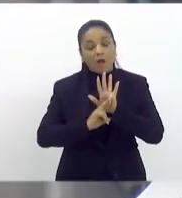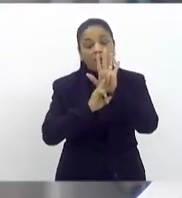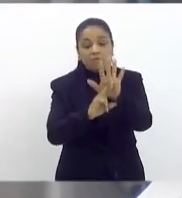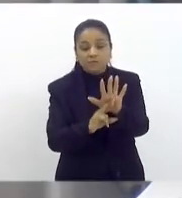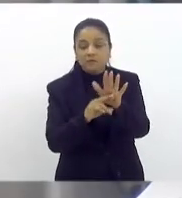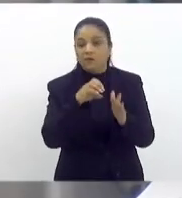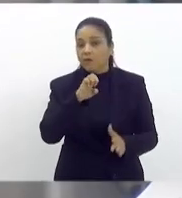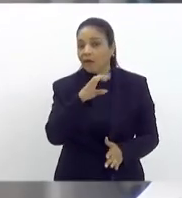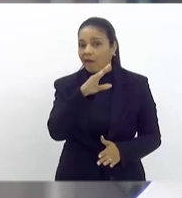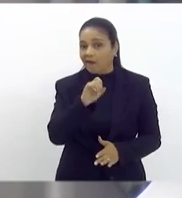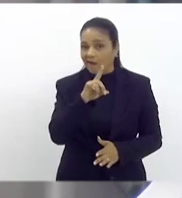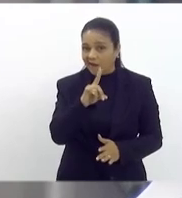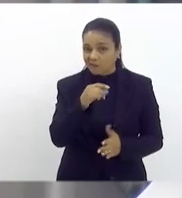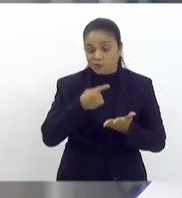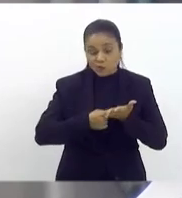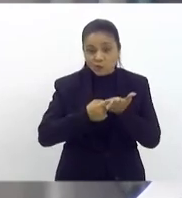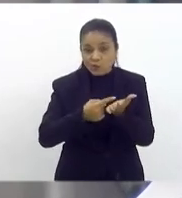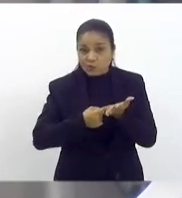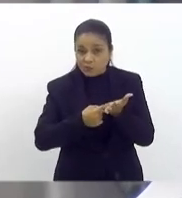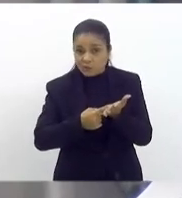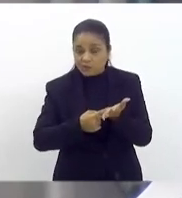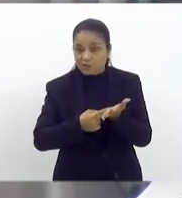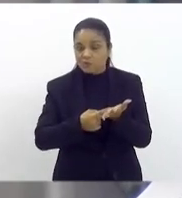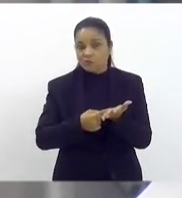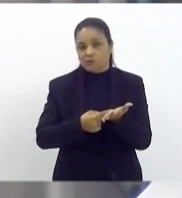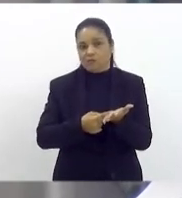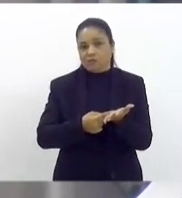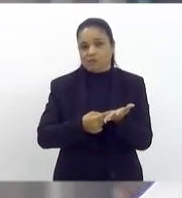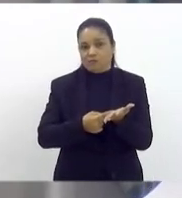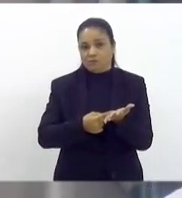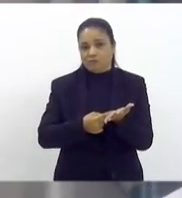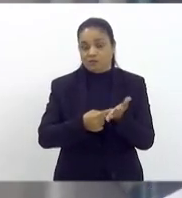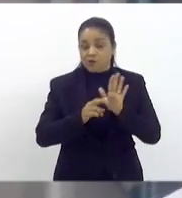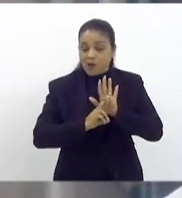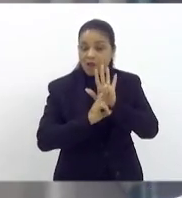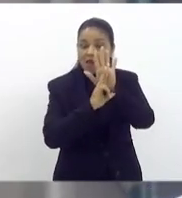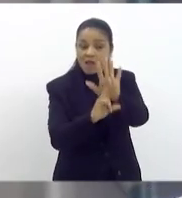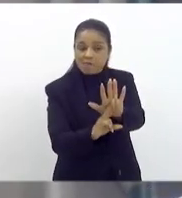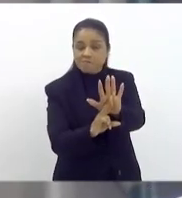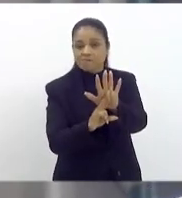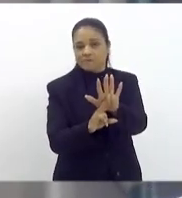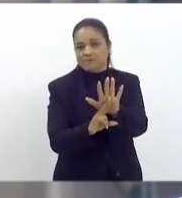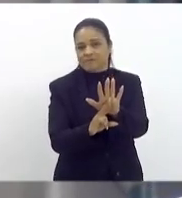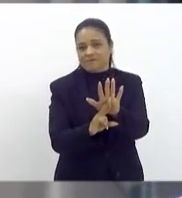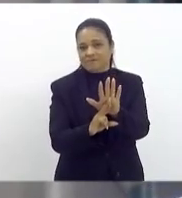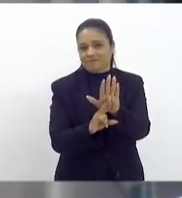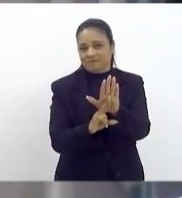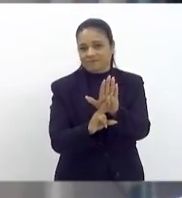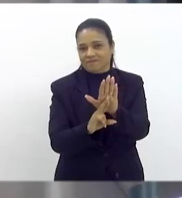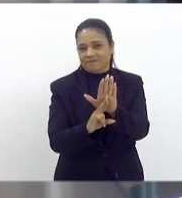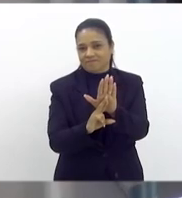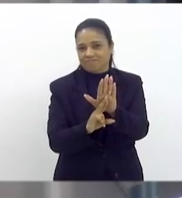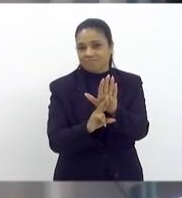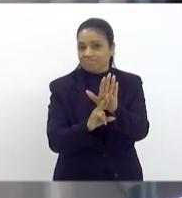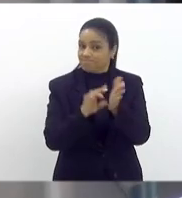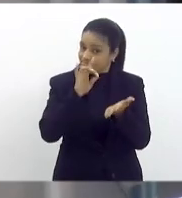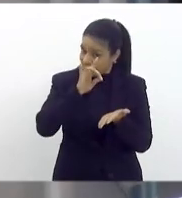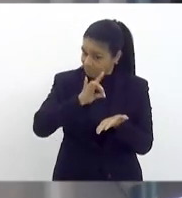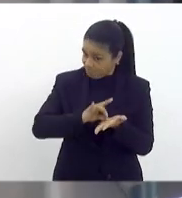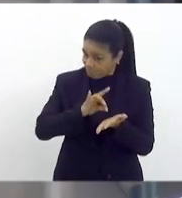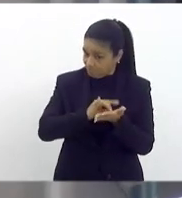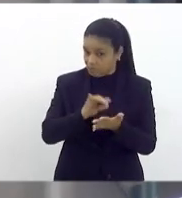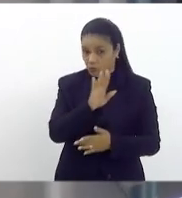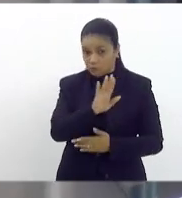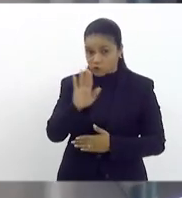e se compromete na qualidade, então, de representante, falar a verdade sob